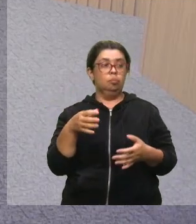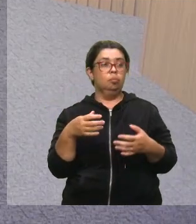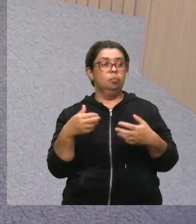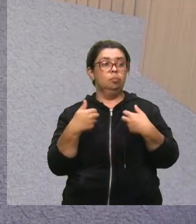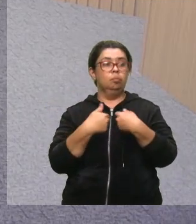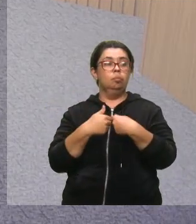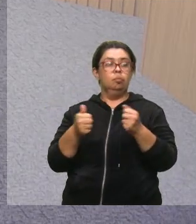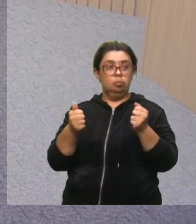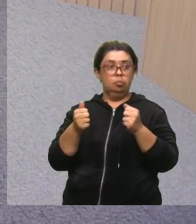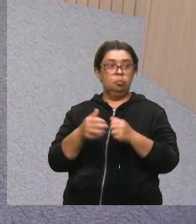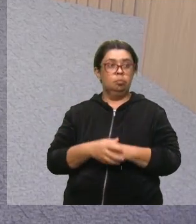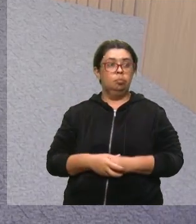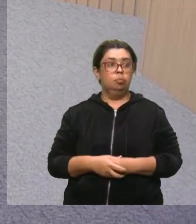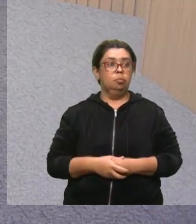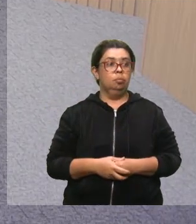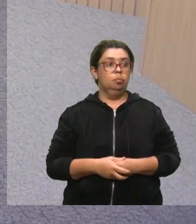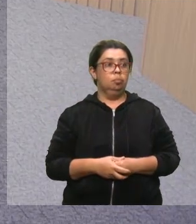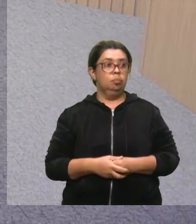é isso?